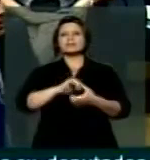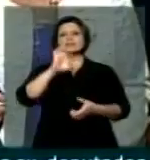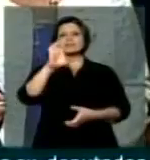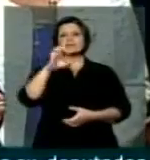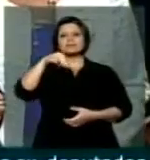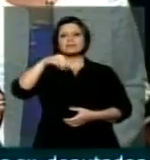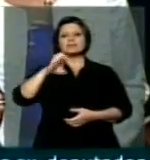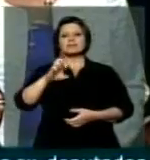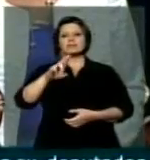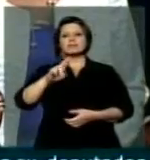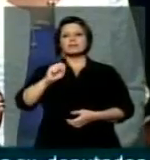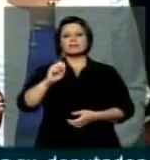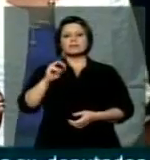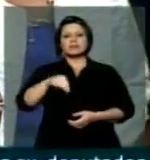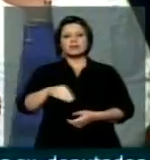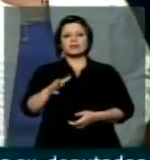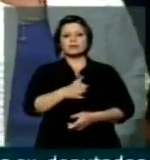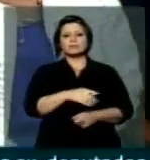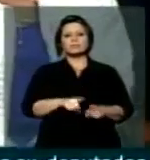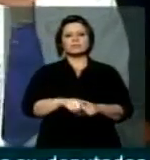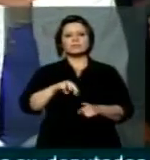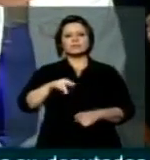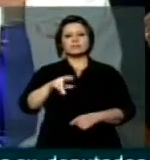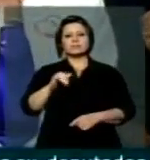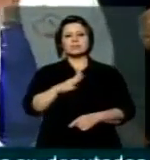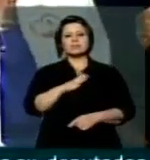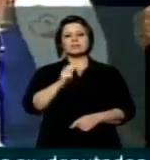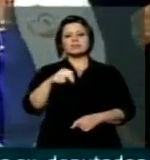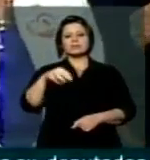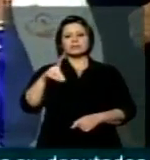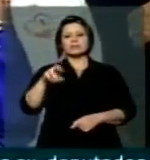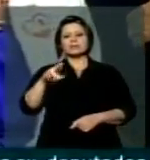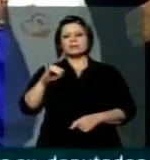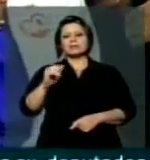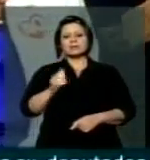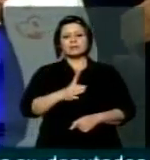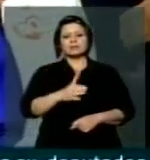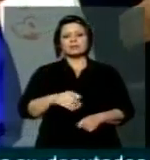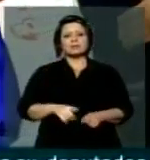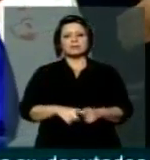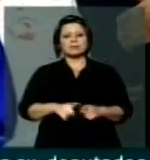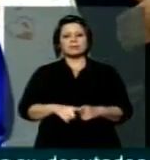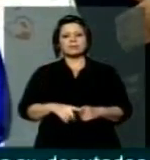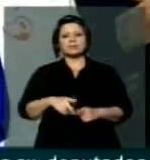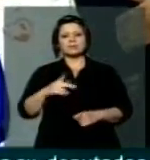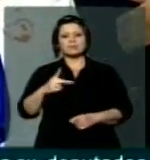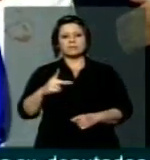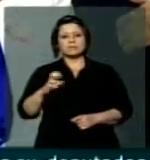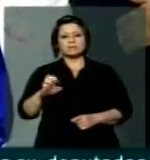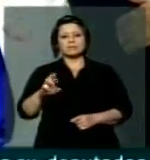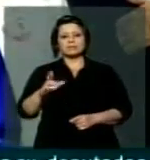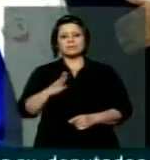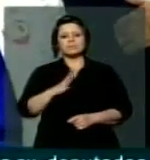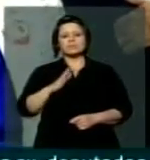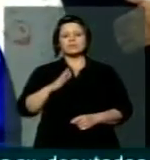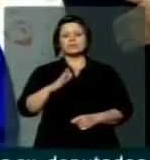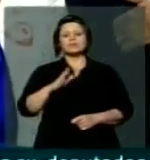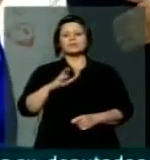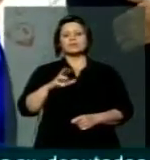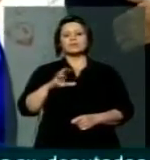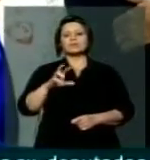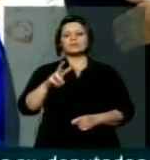Emerson e a Maria Andréia, irmãos do querido Pedrinho Valadares, que aqui